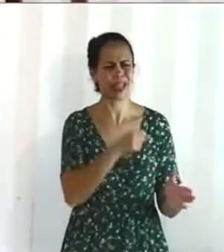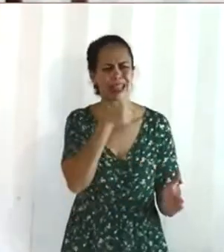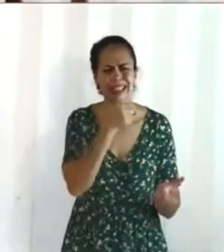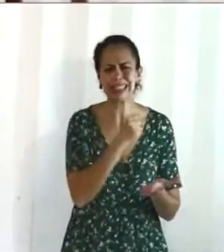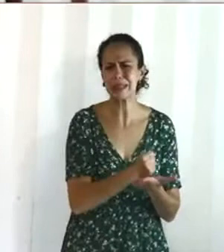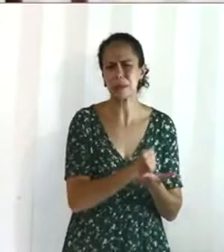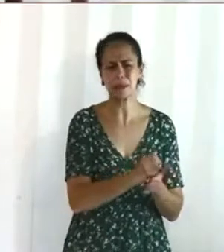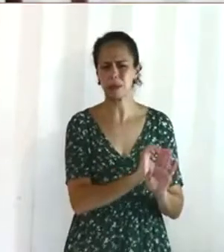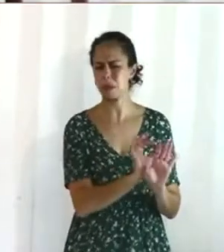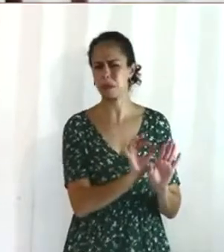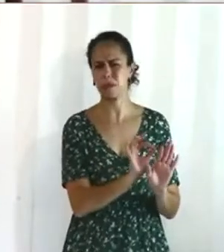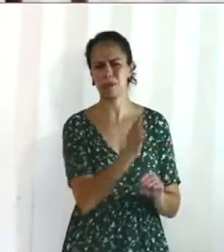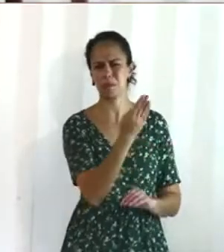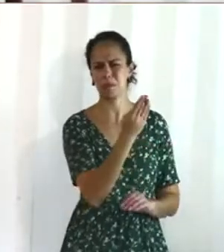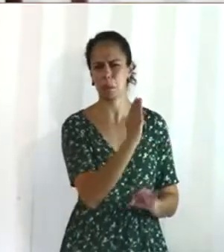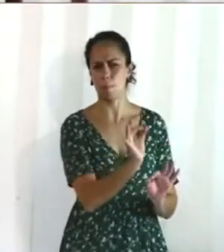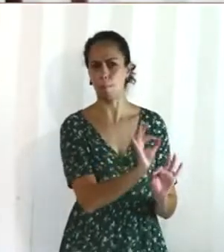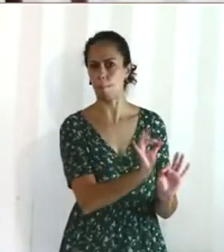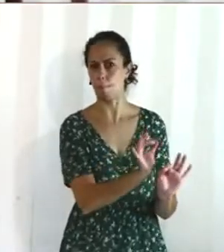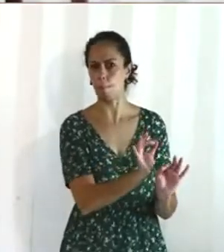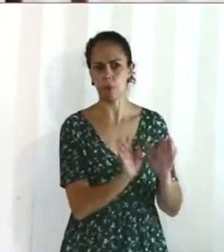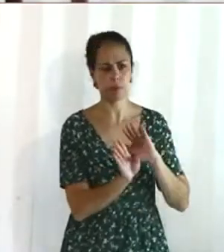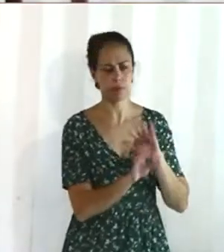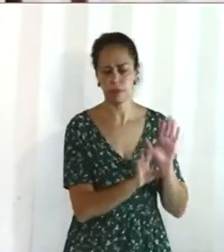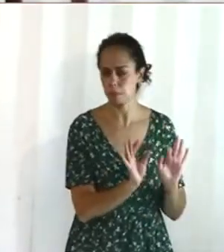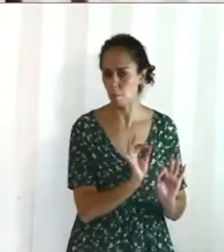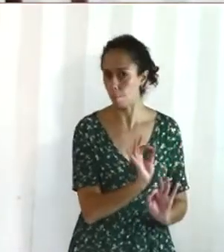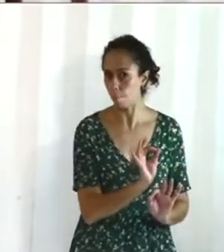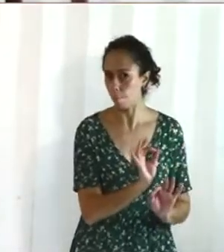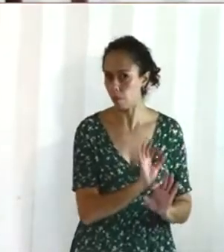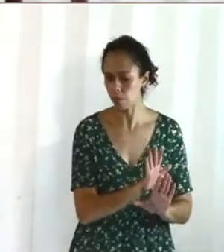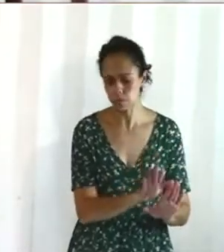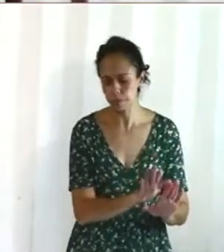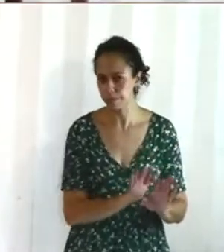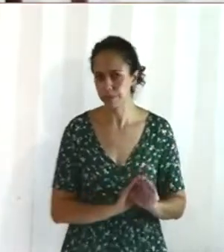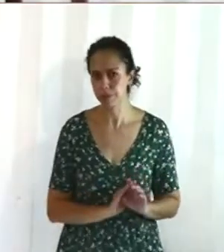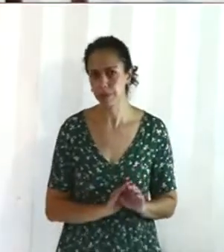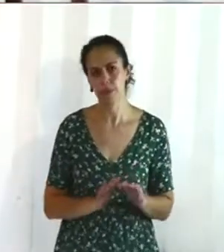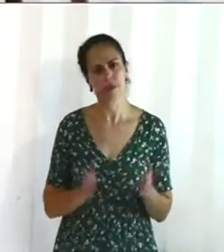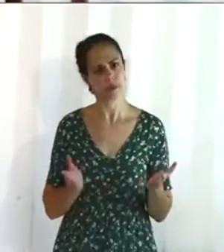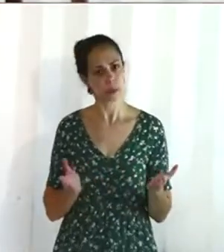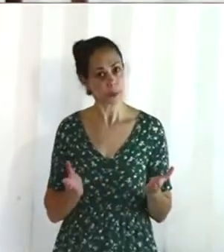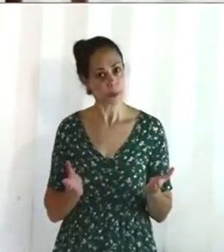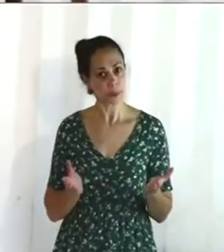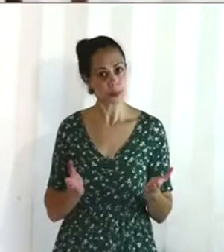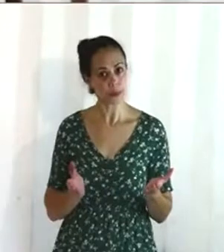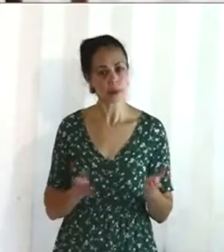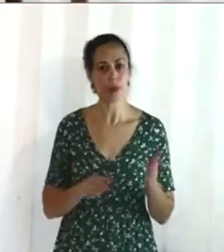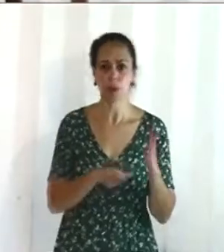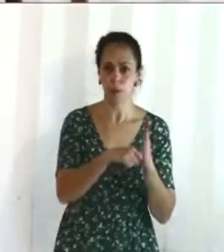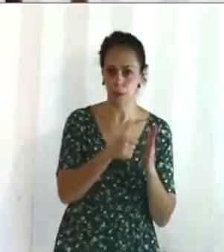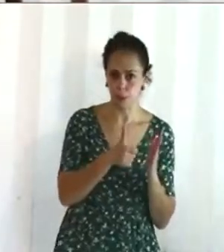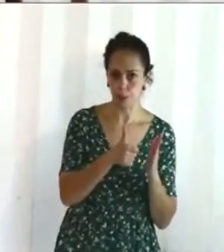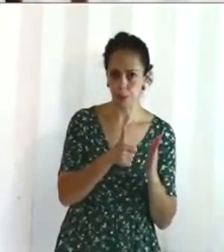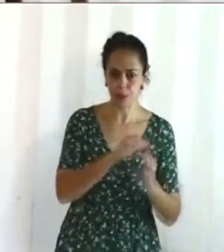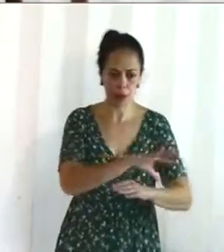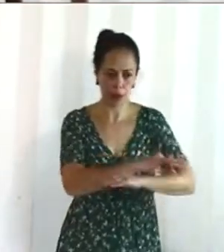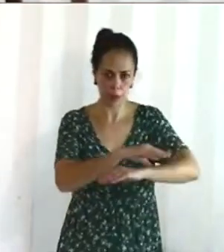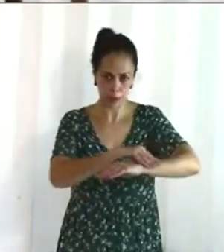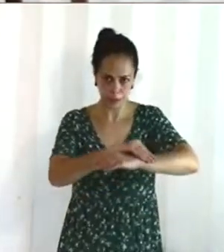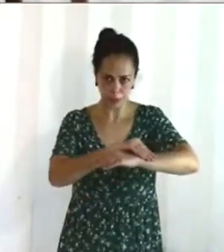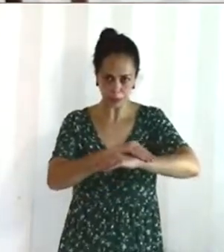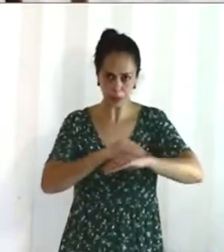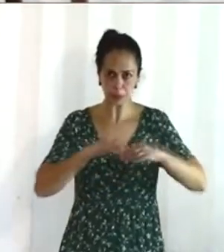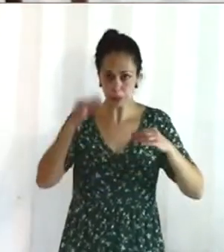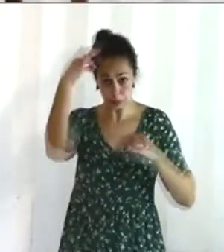não pode ser considerado. E não só o Antigo Testamento, mas eles também negavam